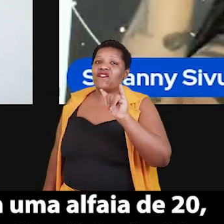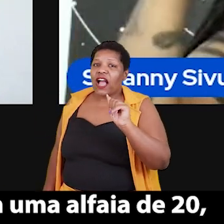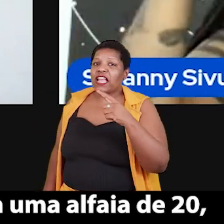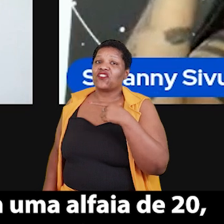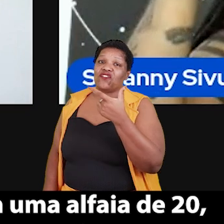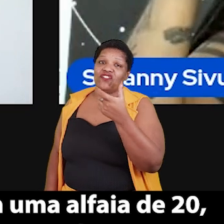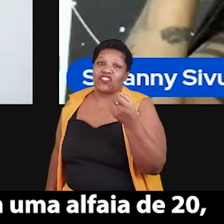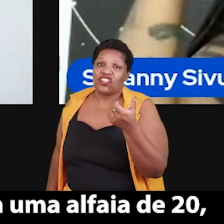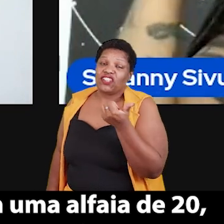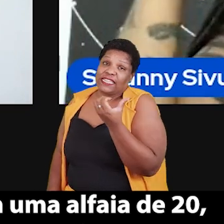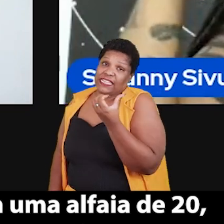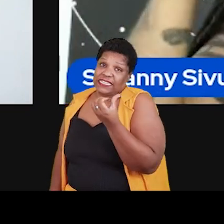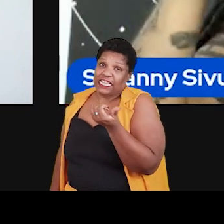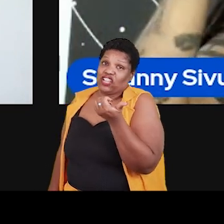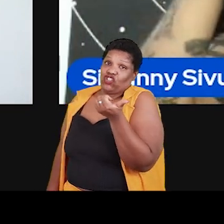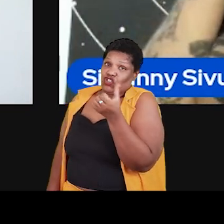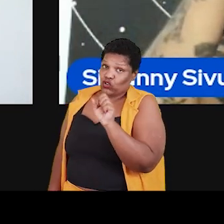18, alfaia de 16.